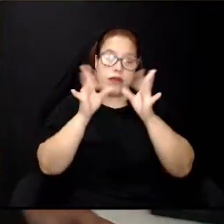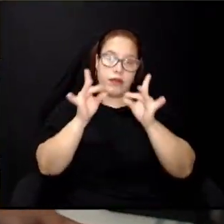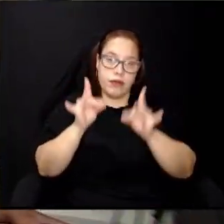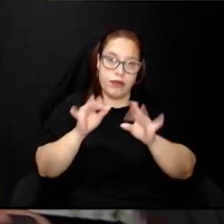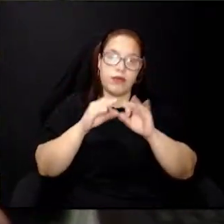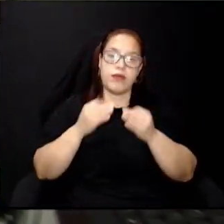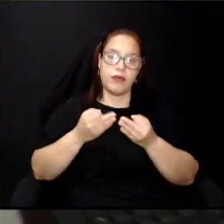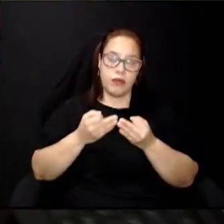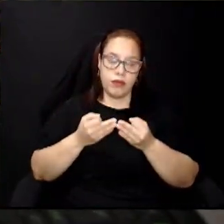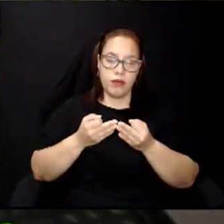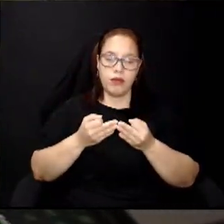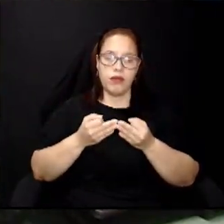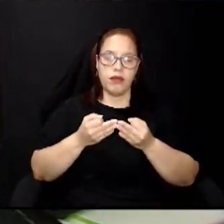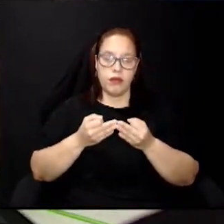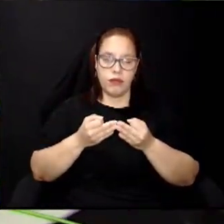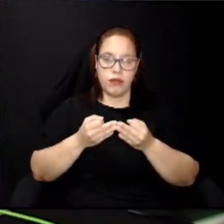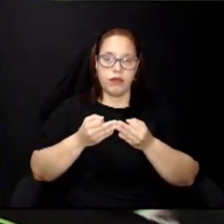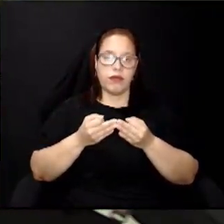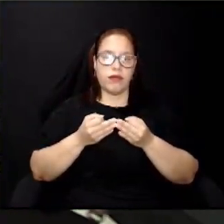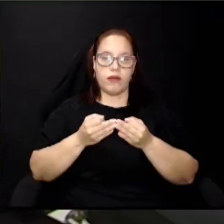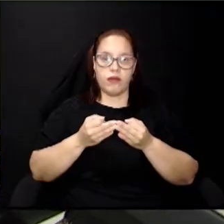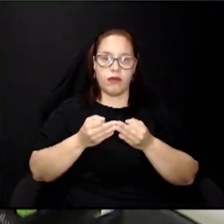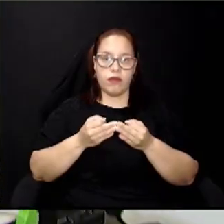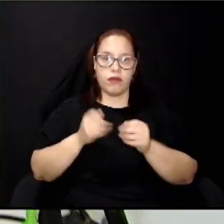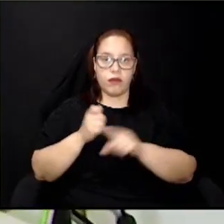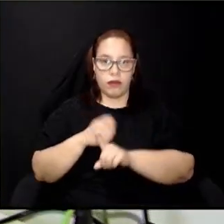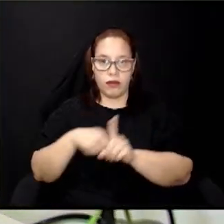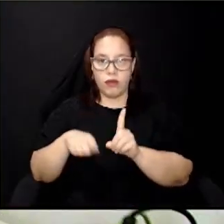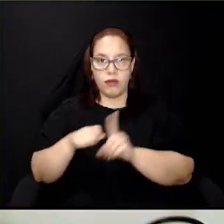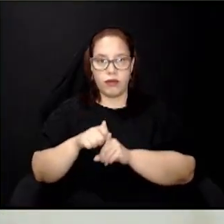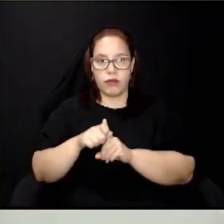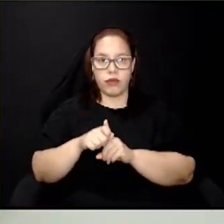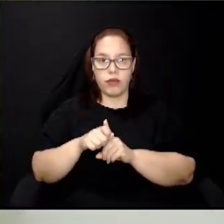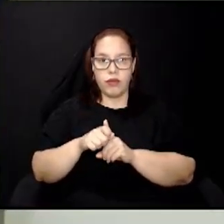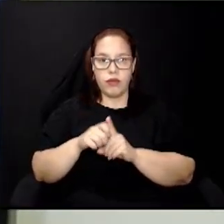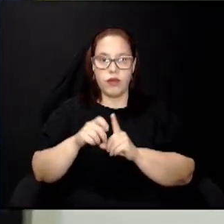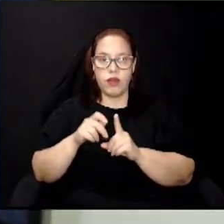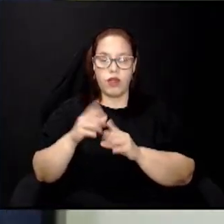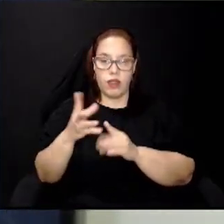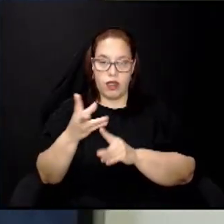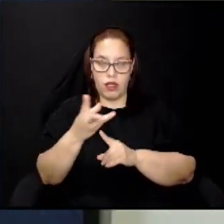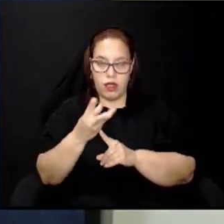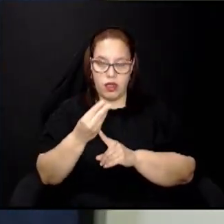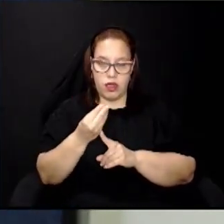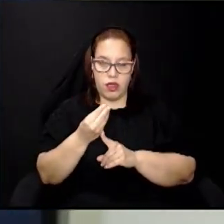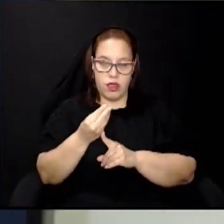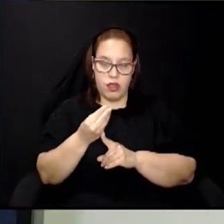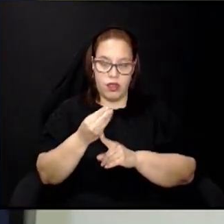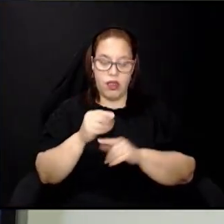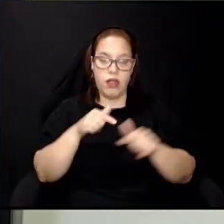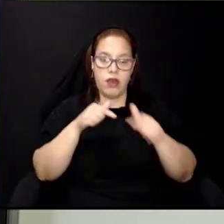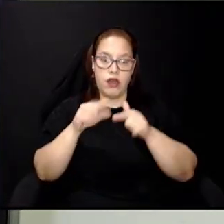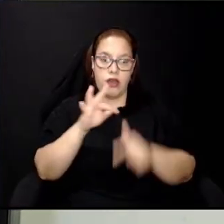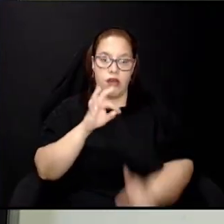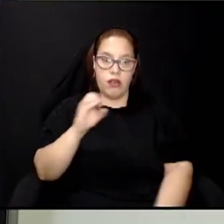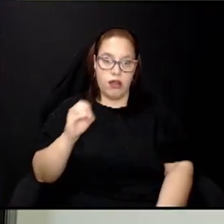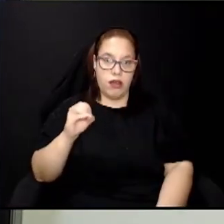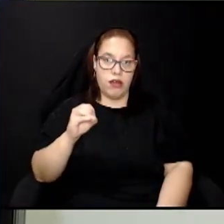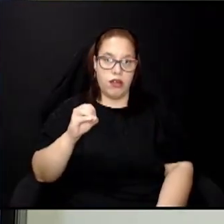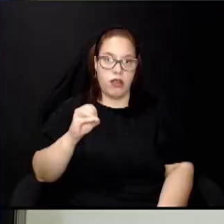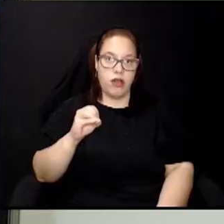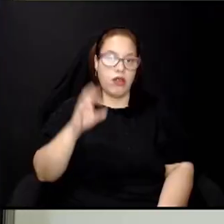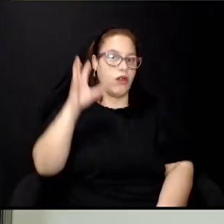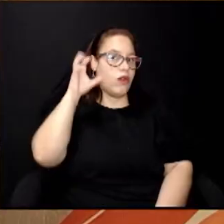família, assistente social, arte terapeuta, que faz esse trabalho com essa família de escuta, de